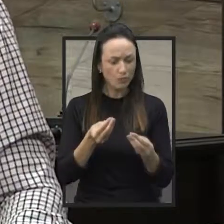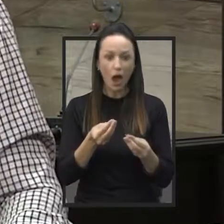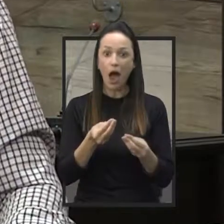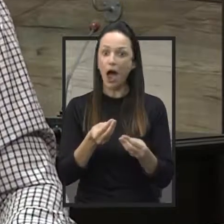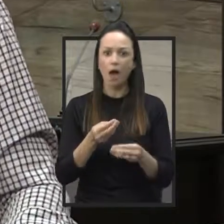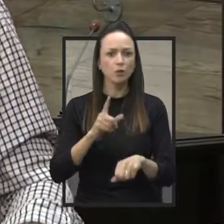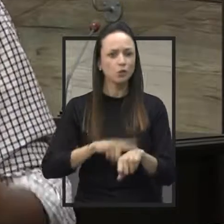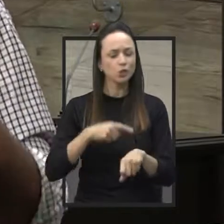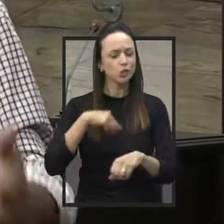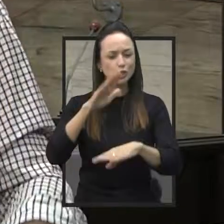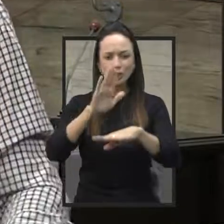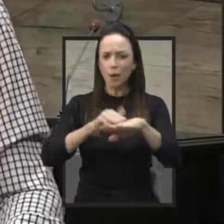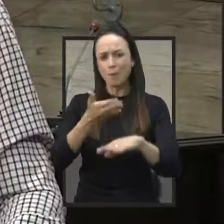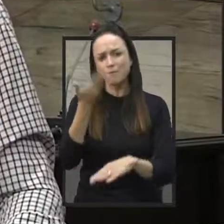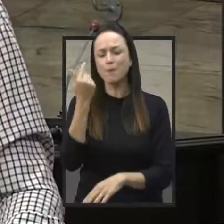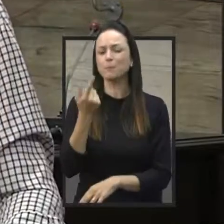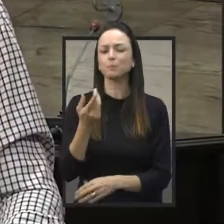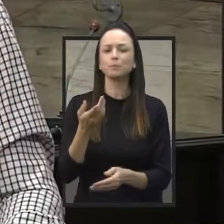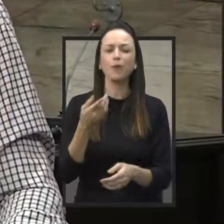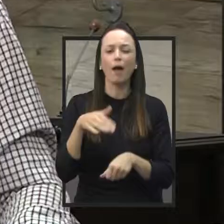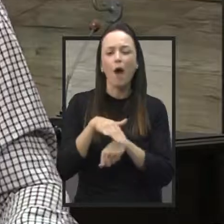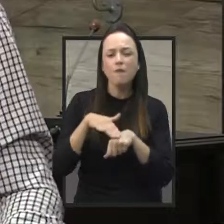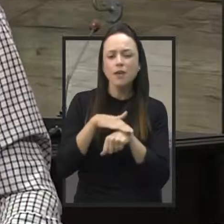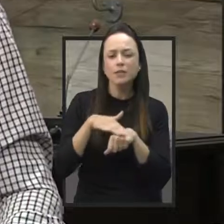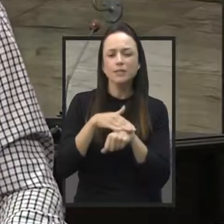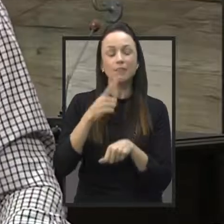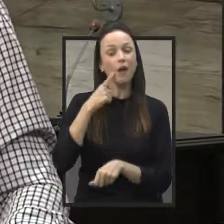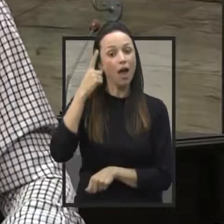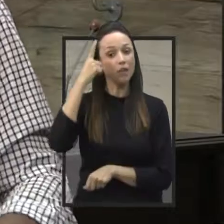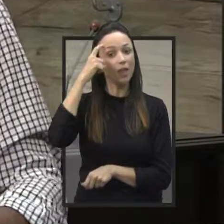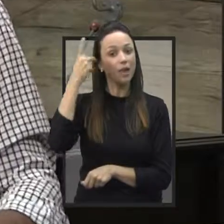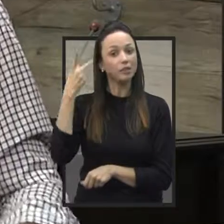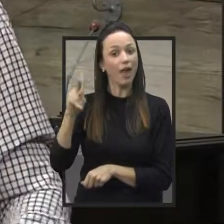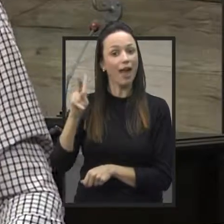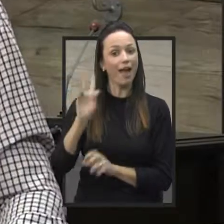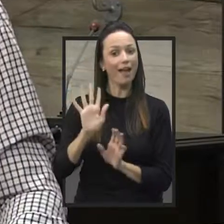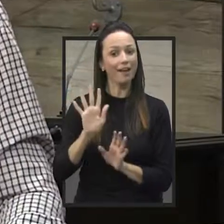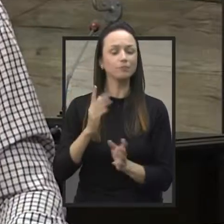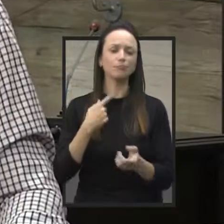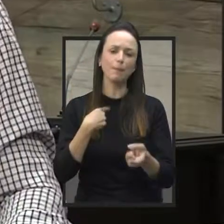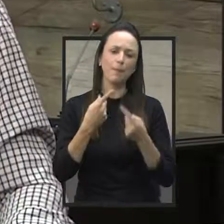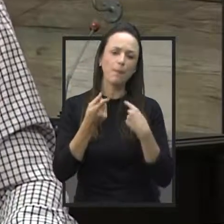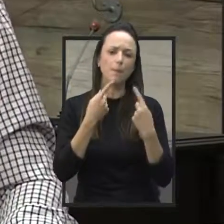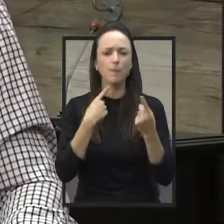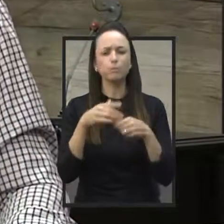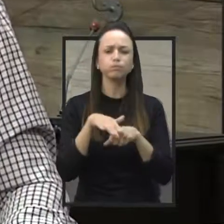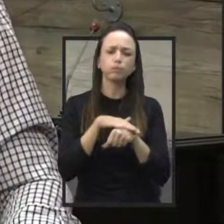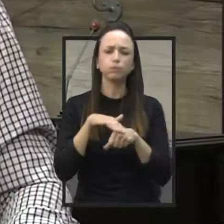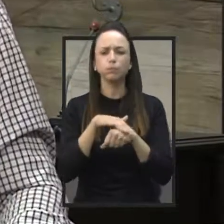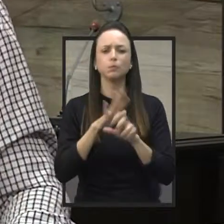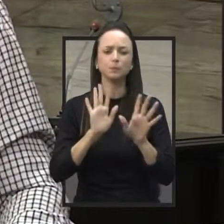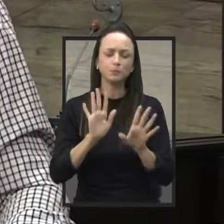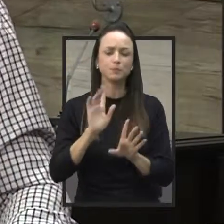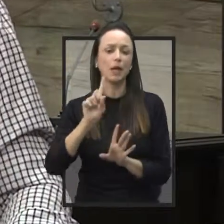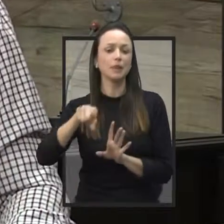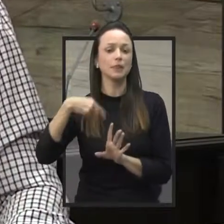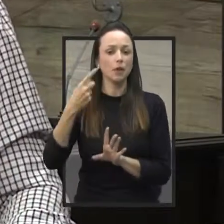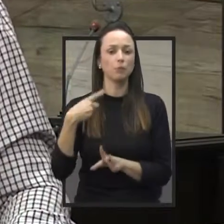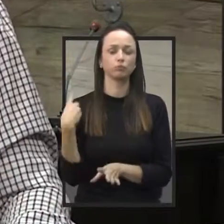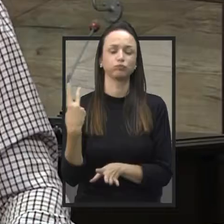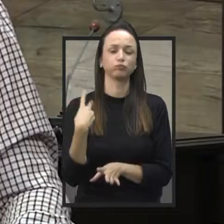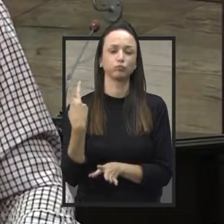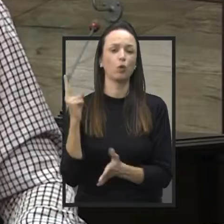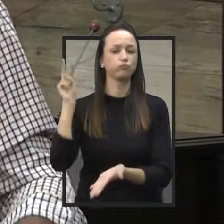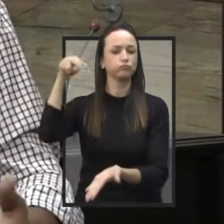para conversar e falou que aquilo já era uma ideia dele, e começamos a falar sobre isso e depois fomos até